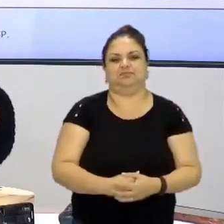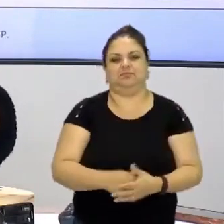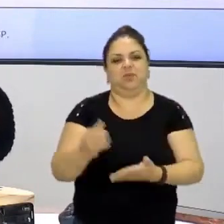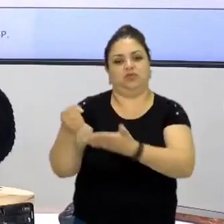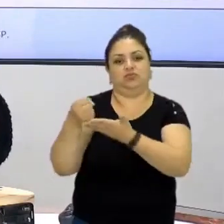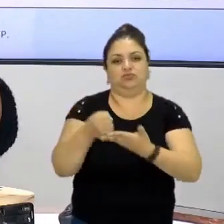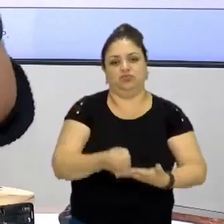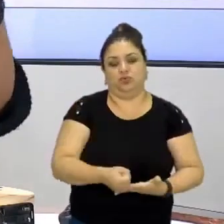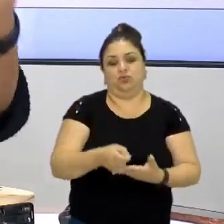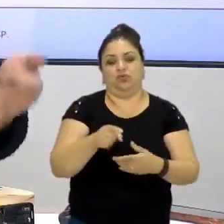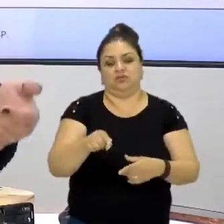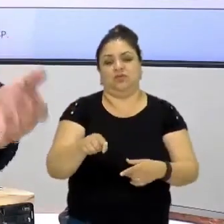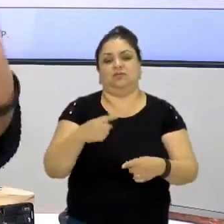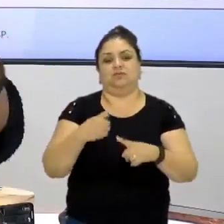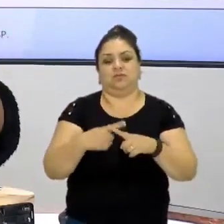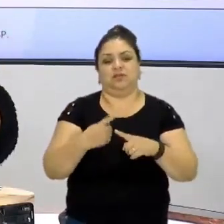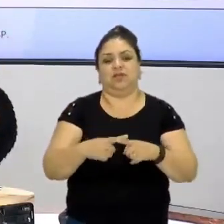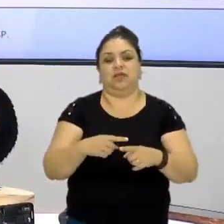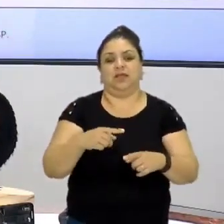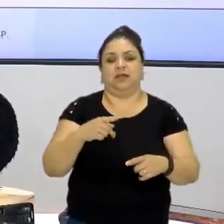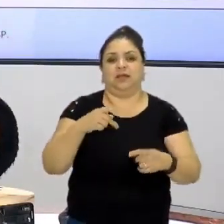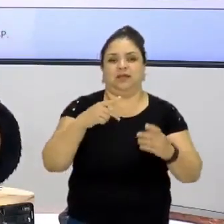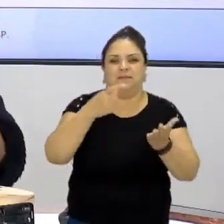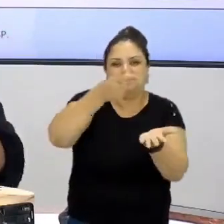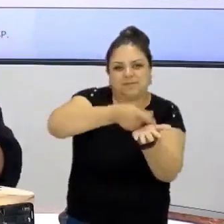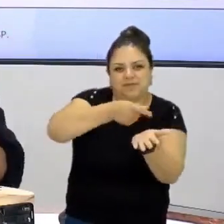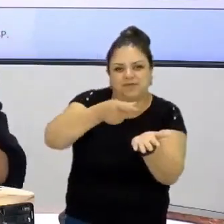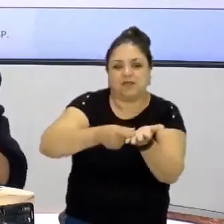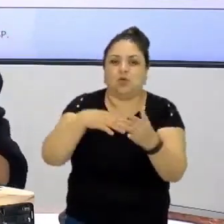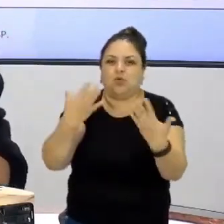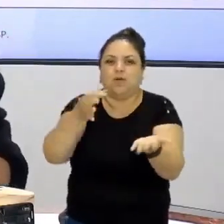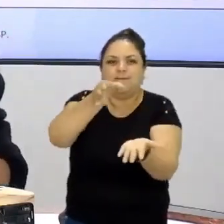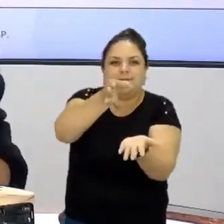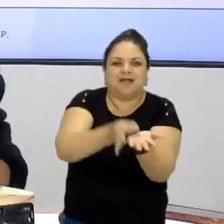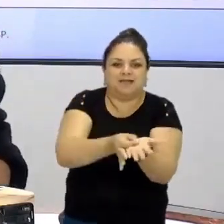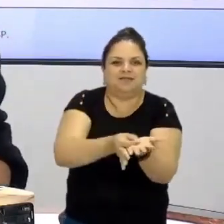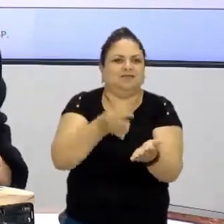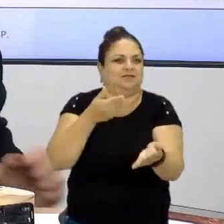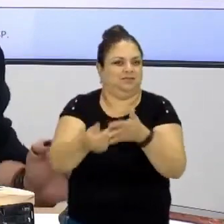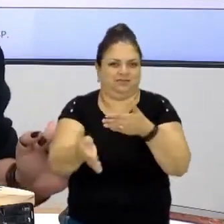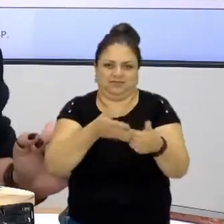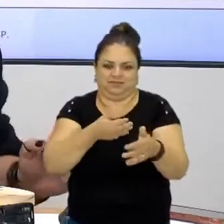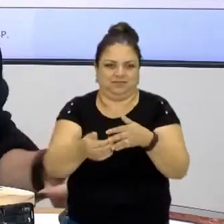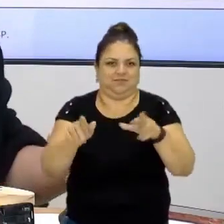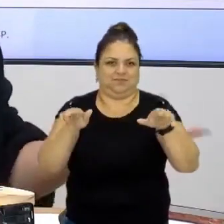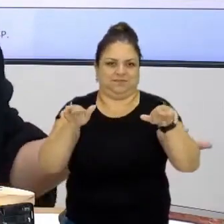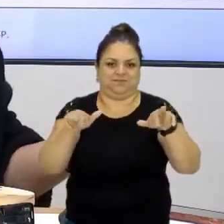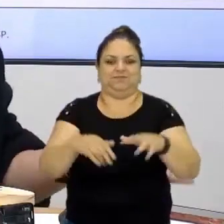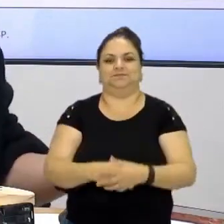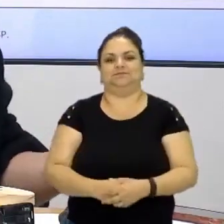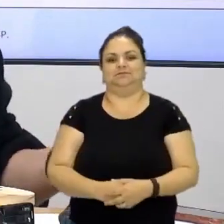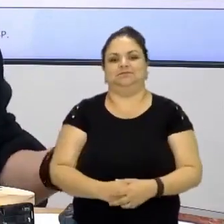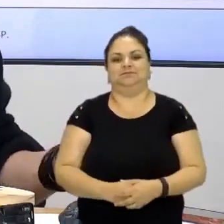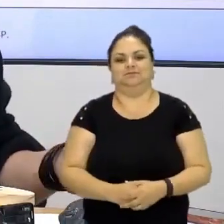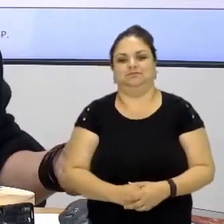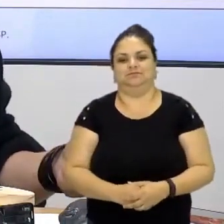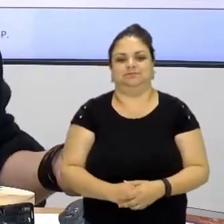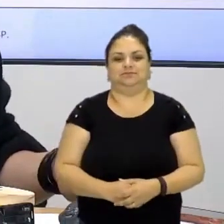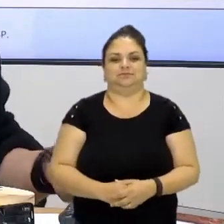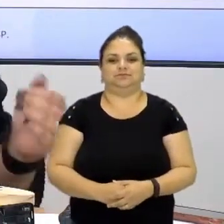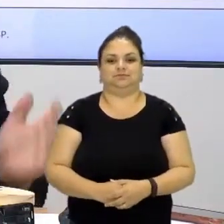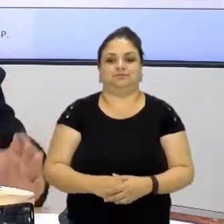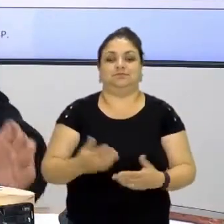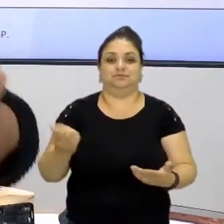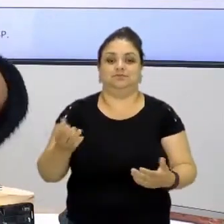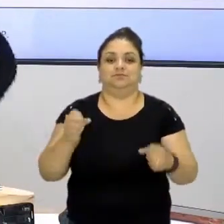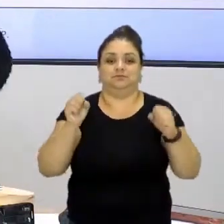dar uma opção, mas tanto a pilha quanto a bateria, tanto faz. Pra não gastar, comprar as escovas na loja